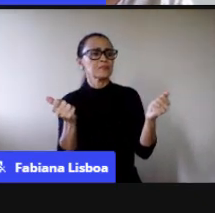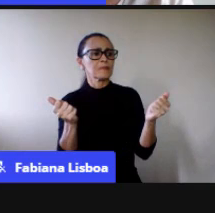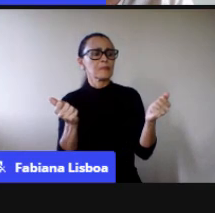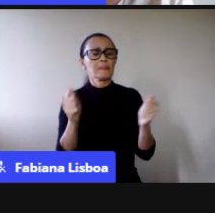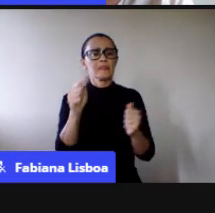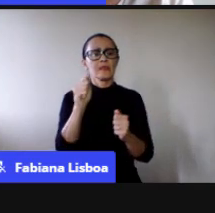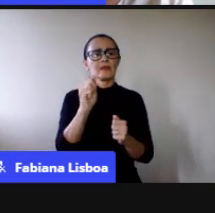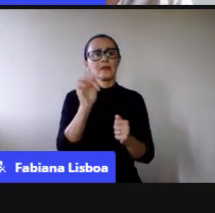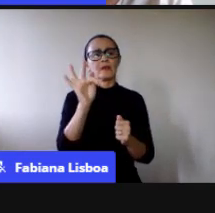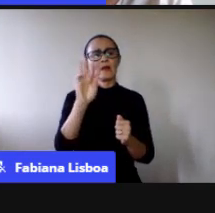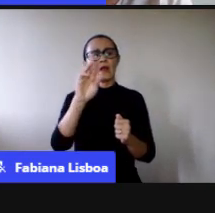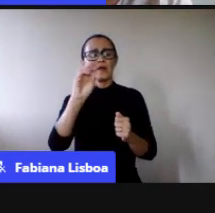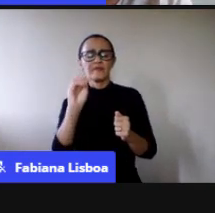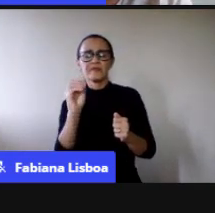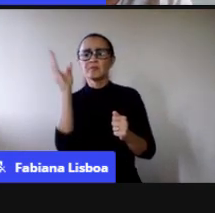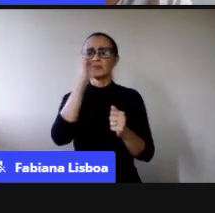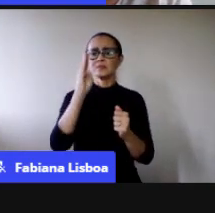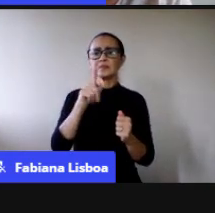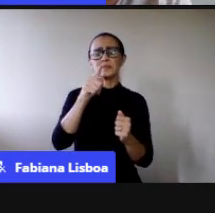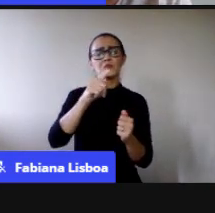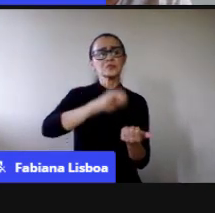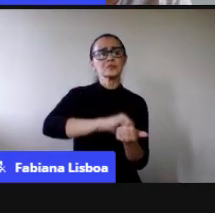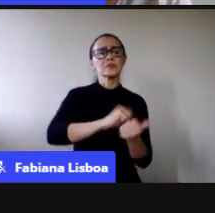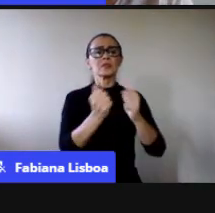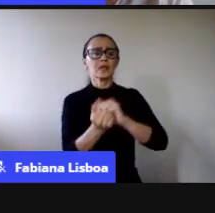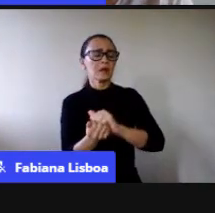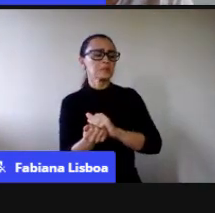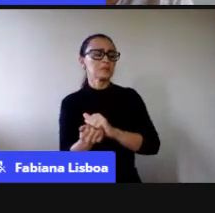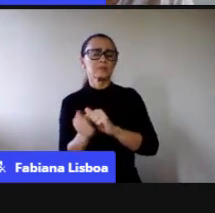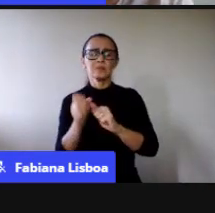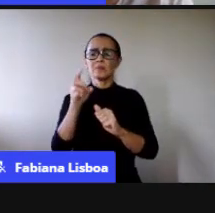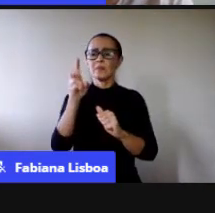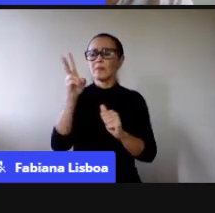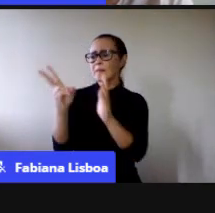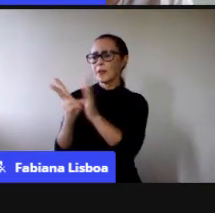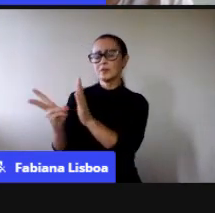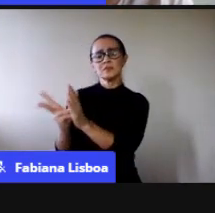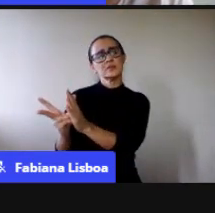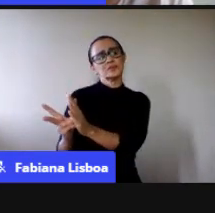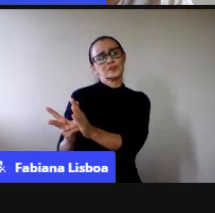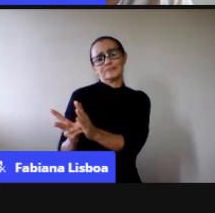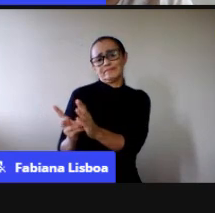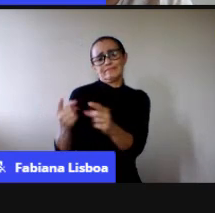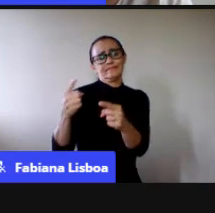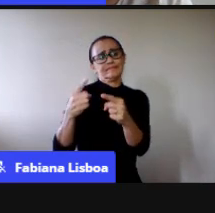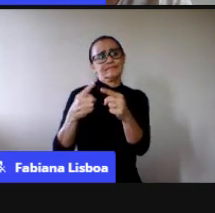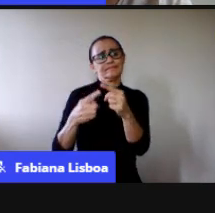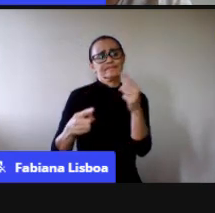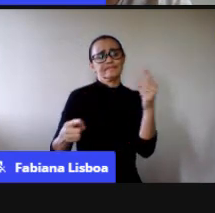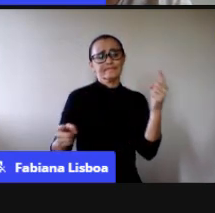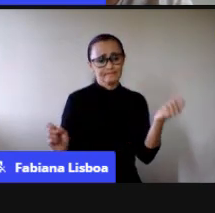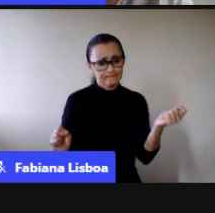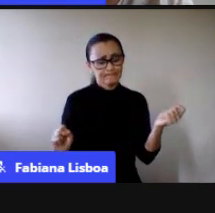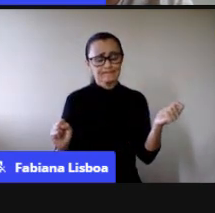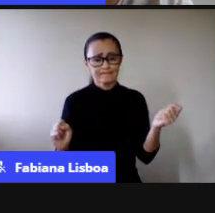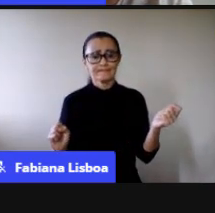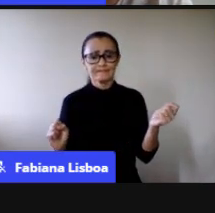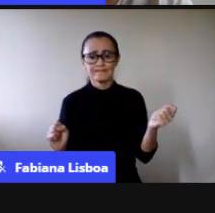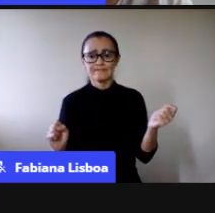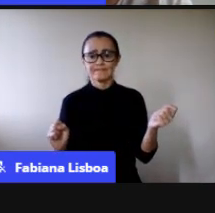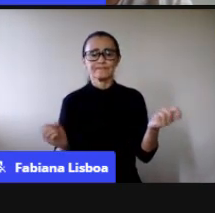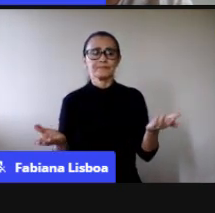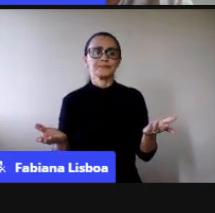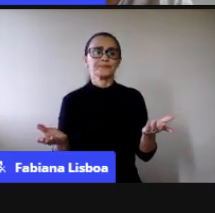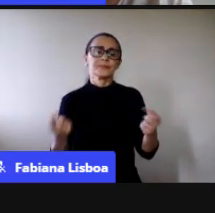só faço uma adaptação para a temática indígena, né? E isso não dá para fazer, são coisas que não dão certo, porque